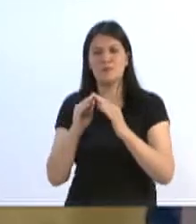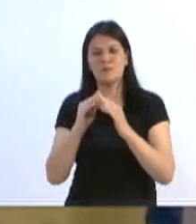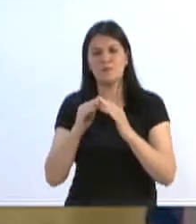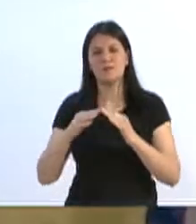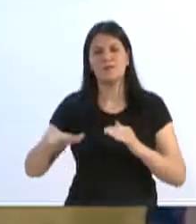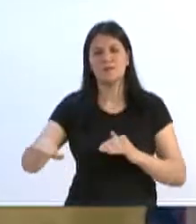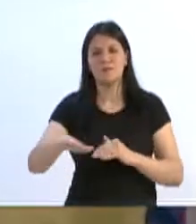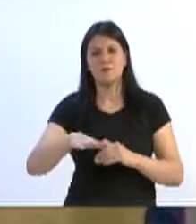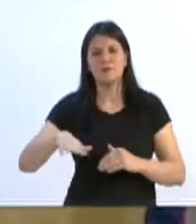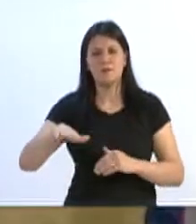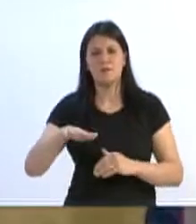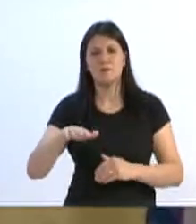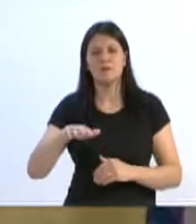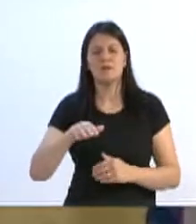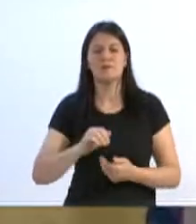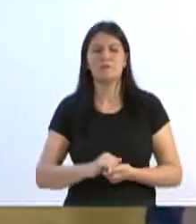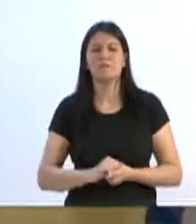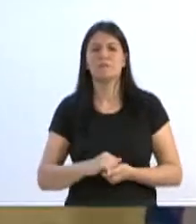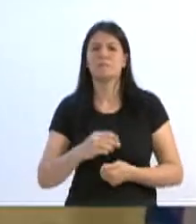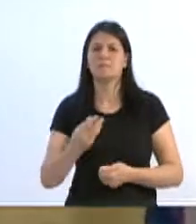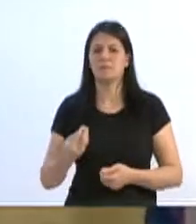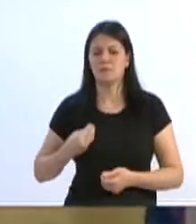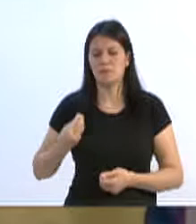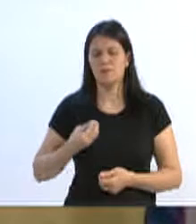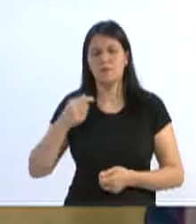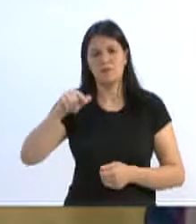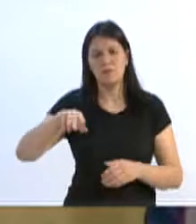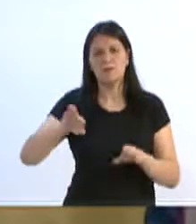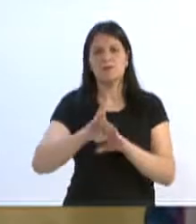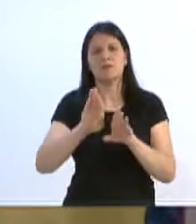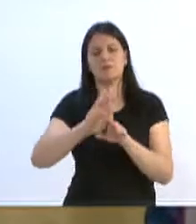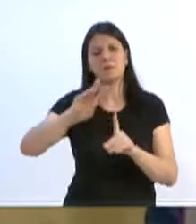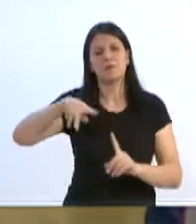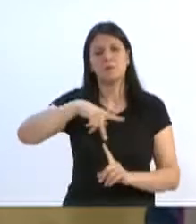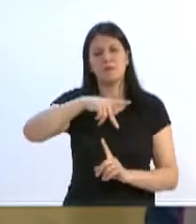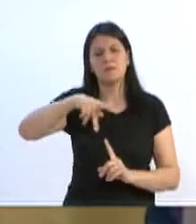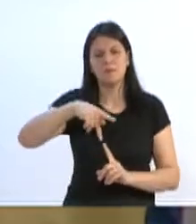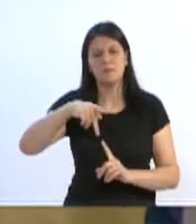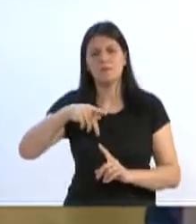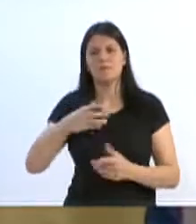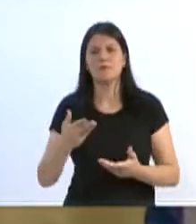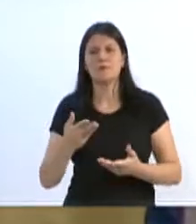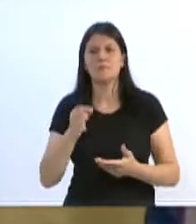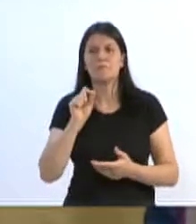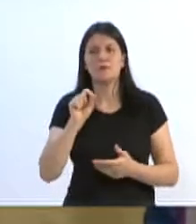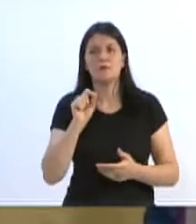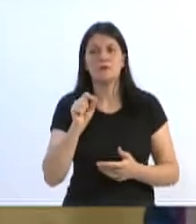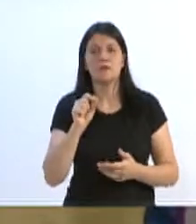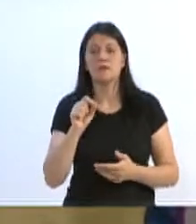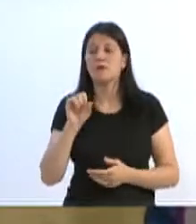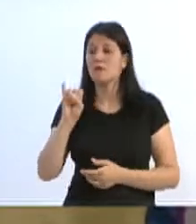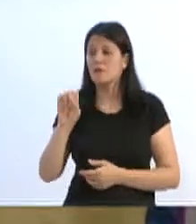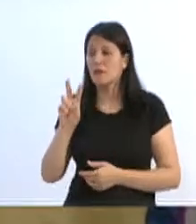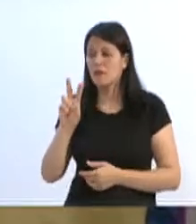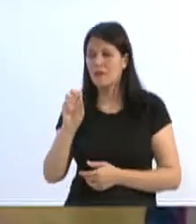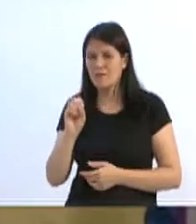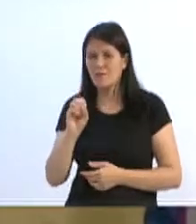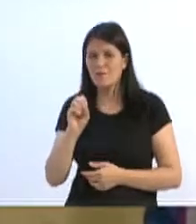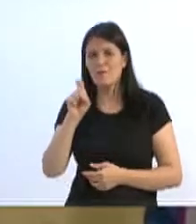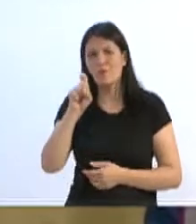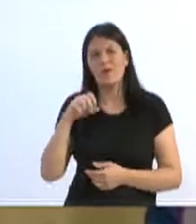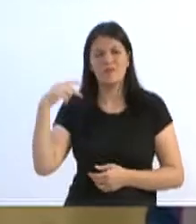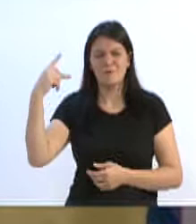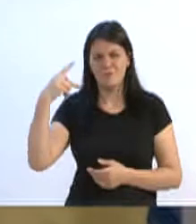está aqui presente também também da ponta aguda ademais a diretoria que nos acompanha e voadas vereador desta casa